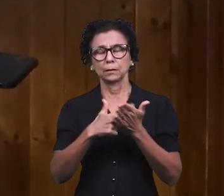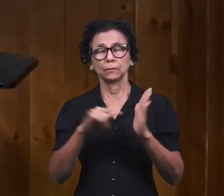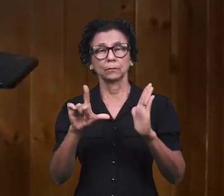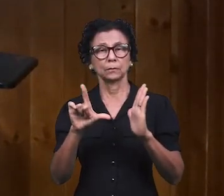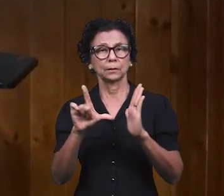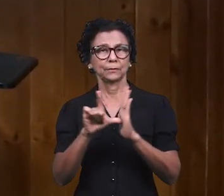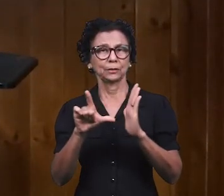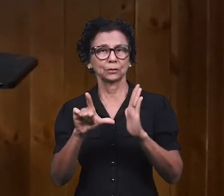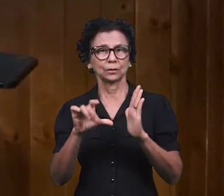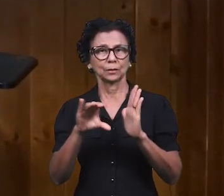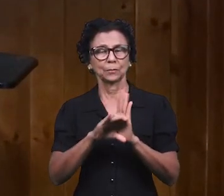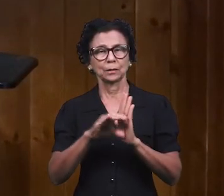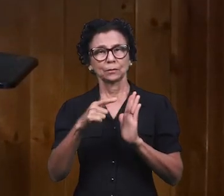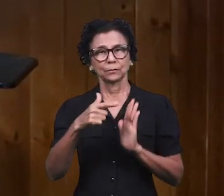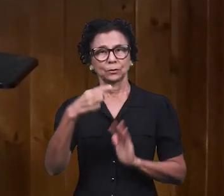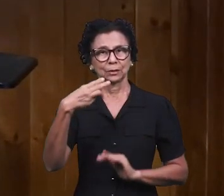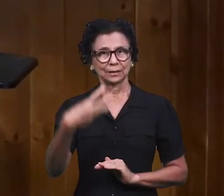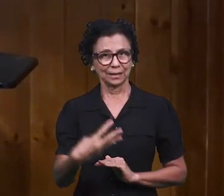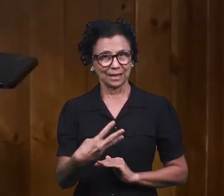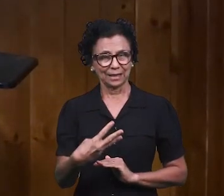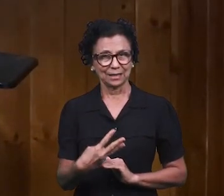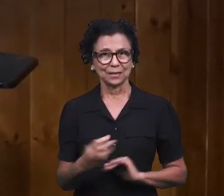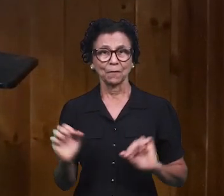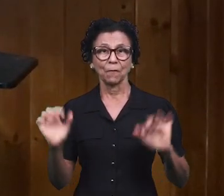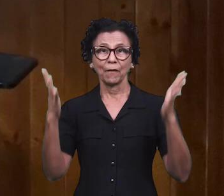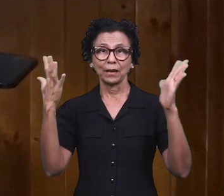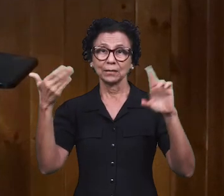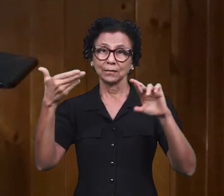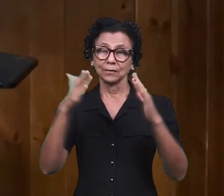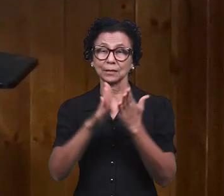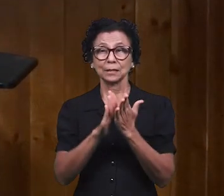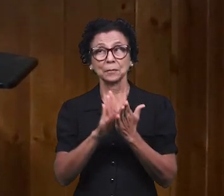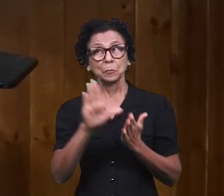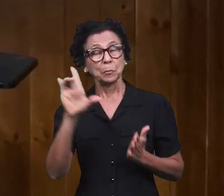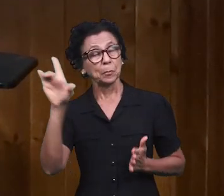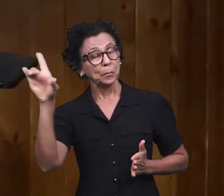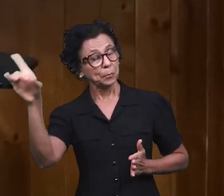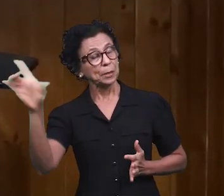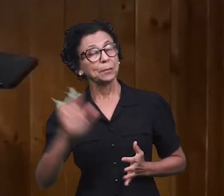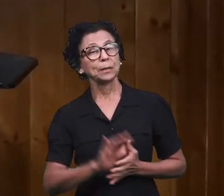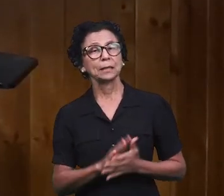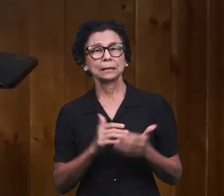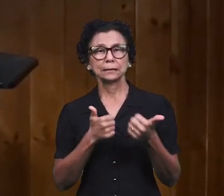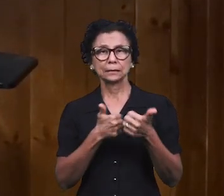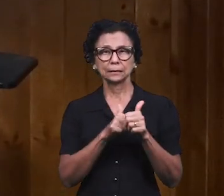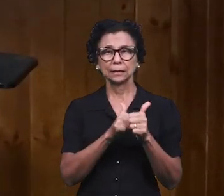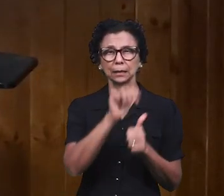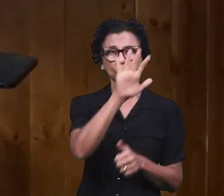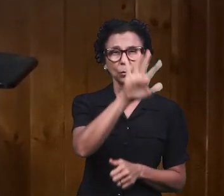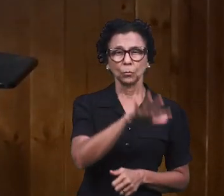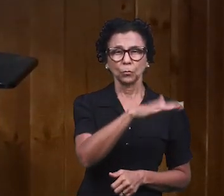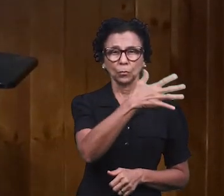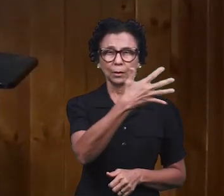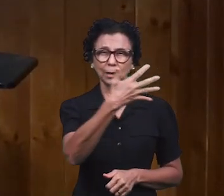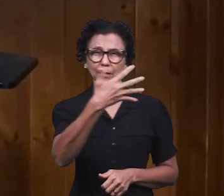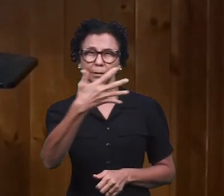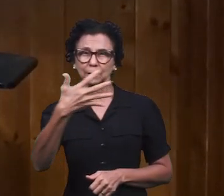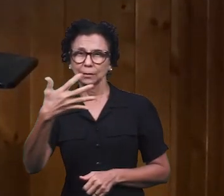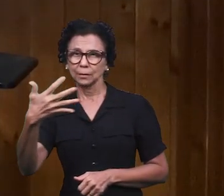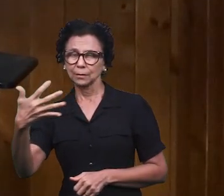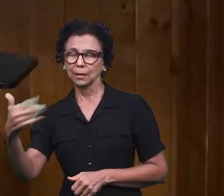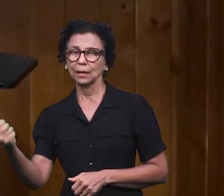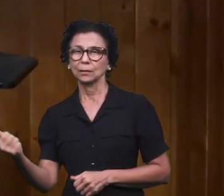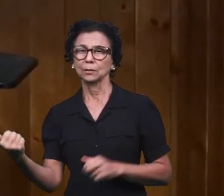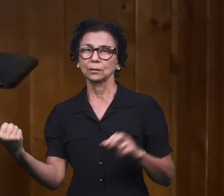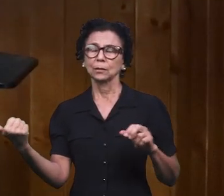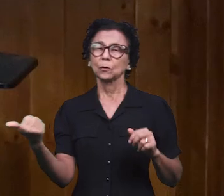Levítico, capítulo 23. São festas bíblicas que seguem um calendário baseado no ciclo